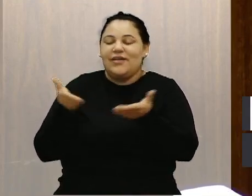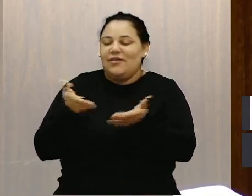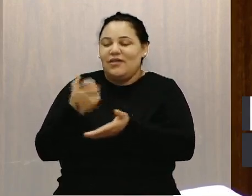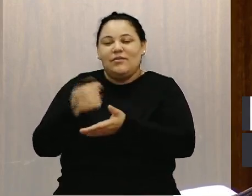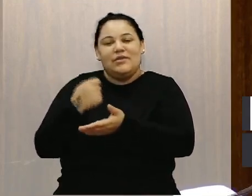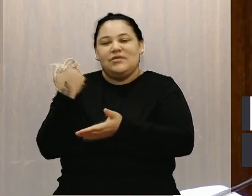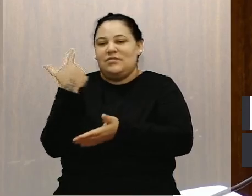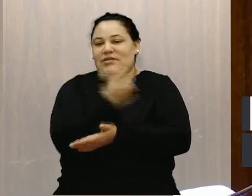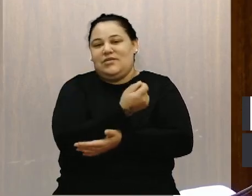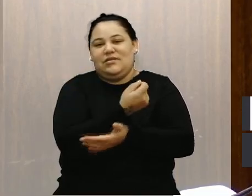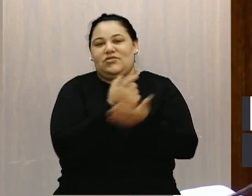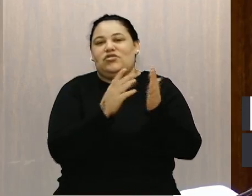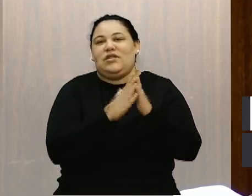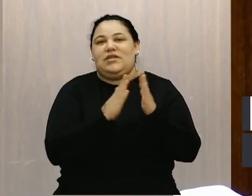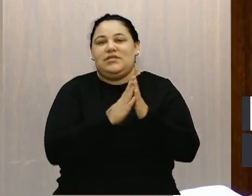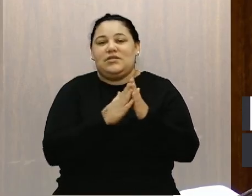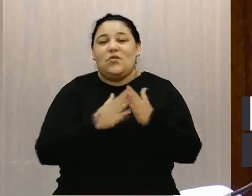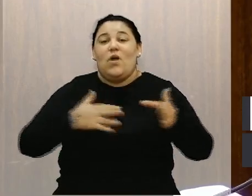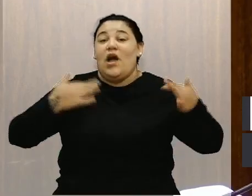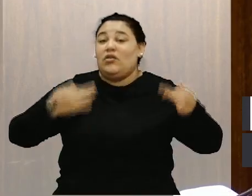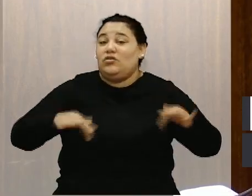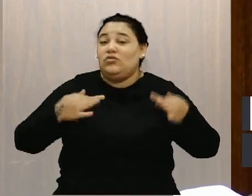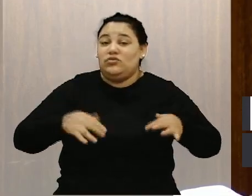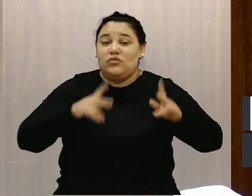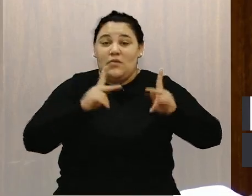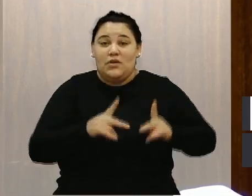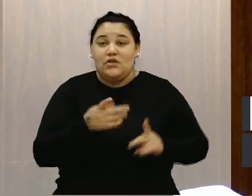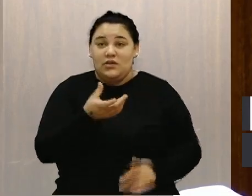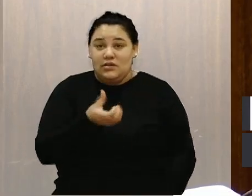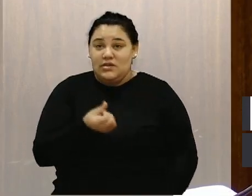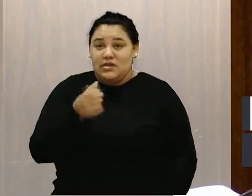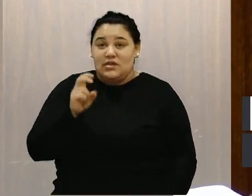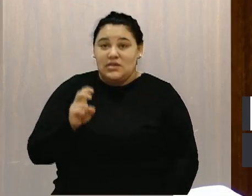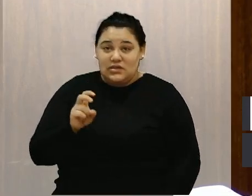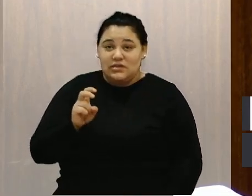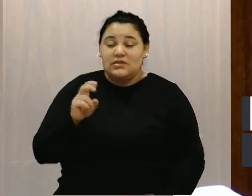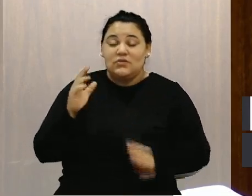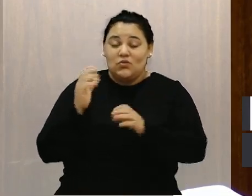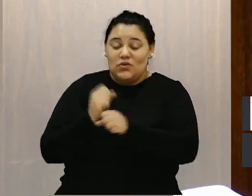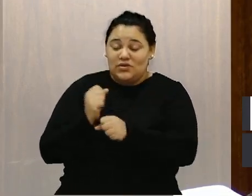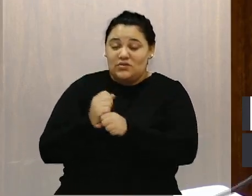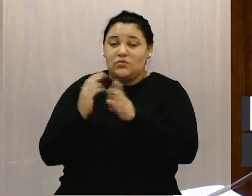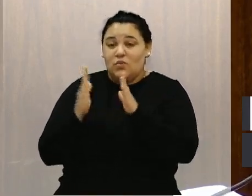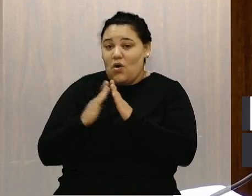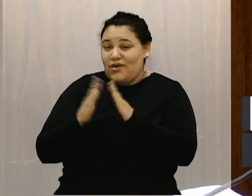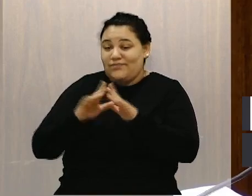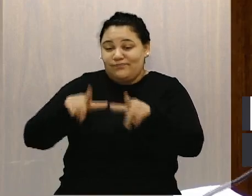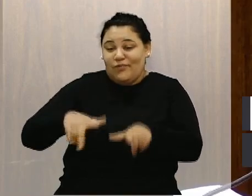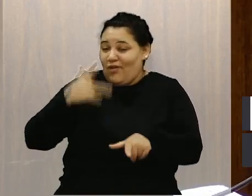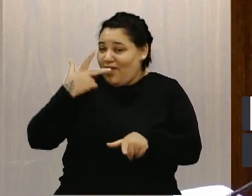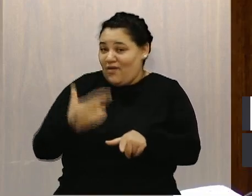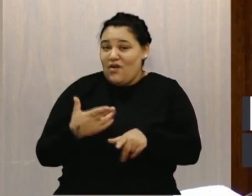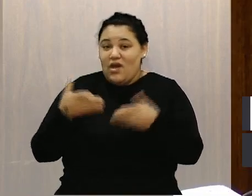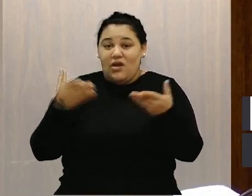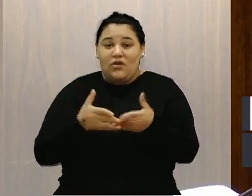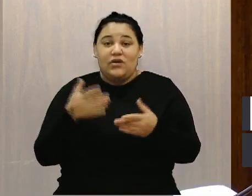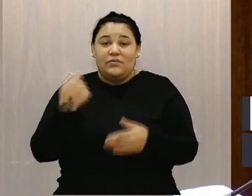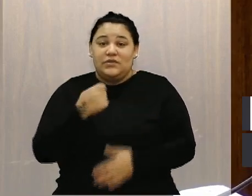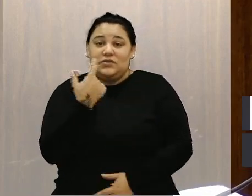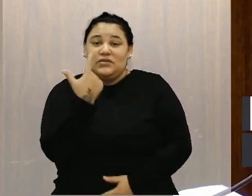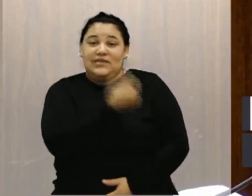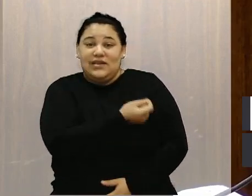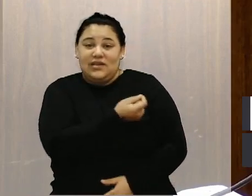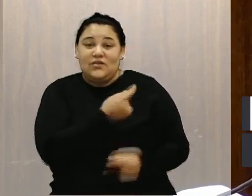casa. Então, a dor de uma pessoa que há 65 anos mora no mesmo lugar. E que agora teve que sair de lá,